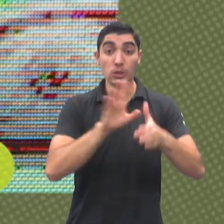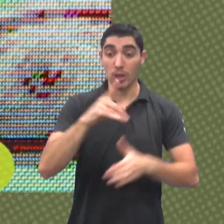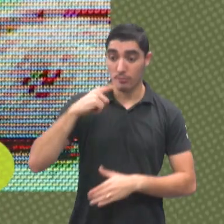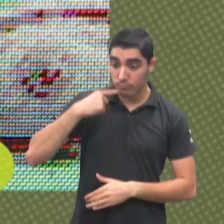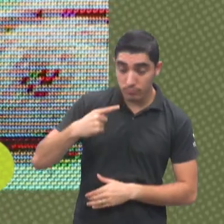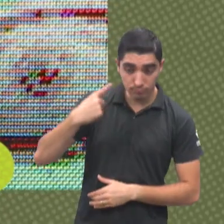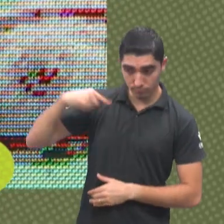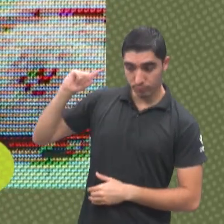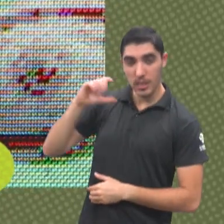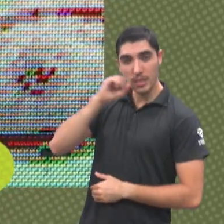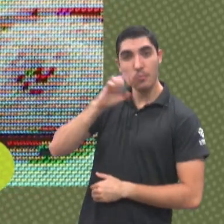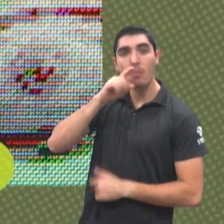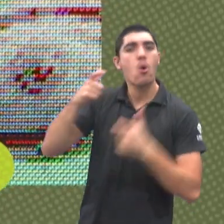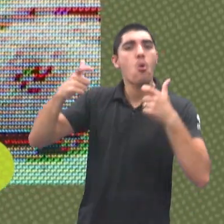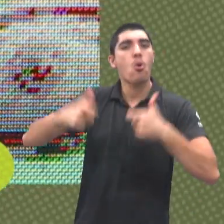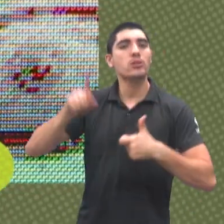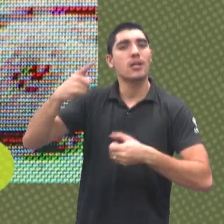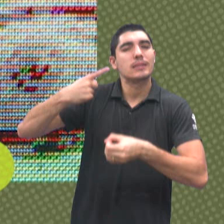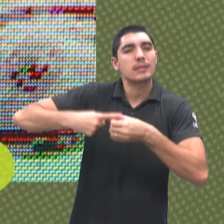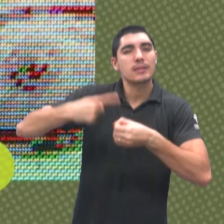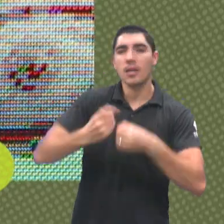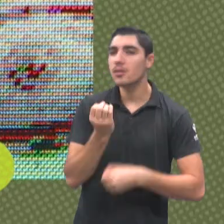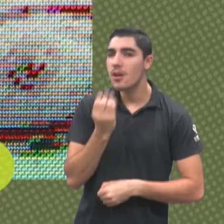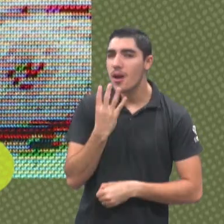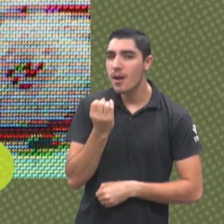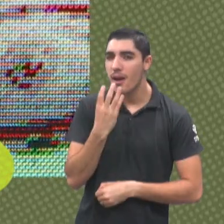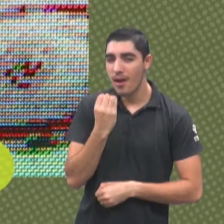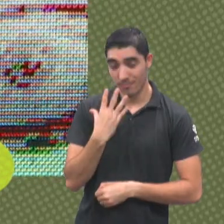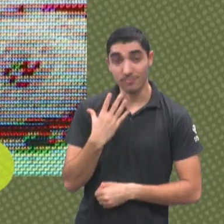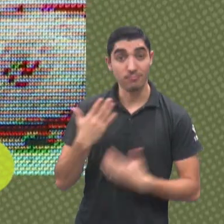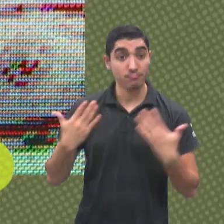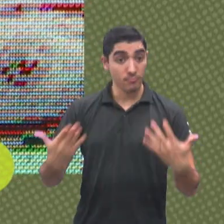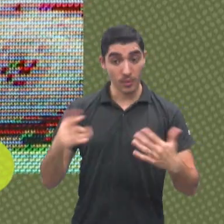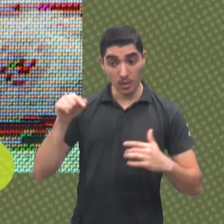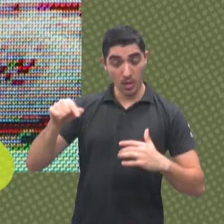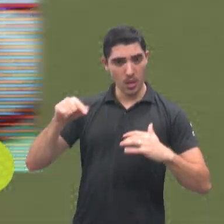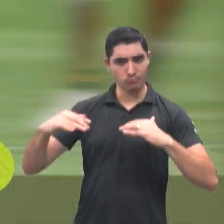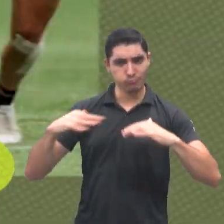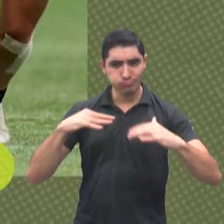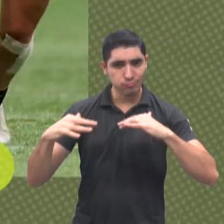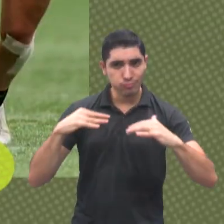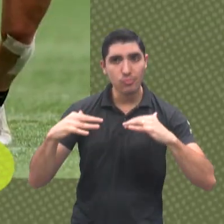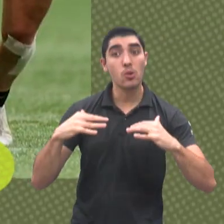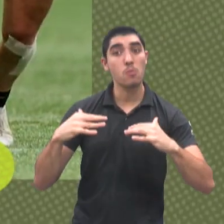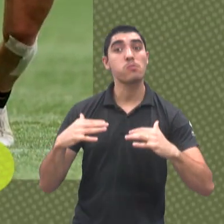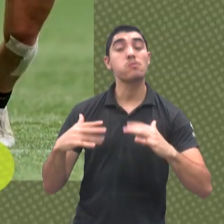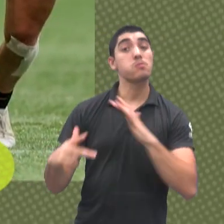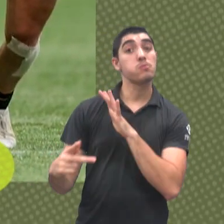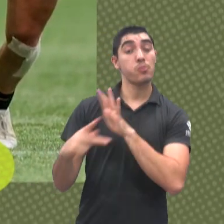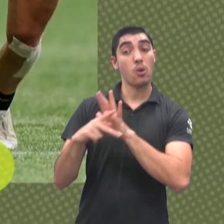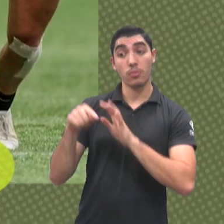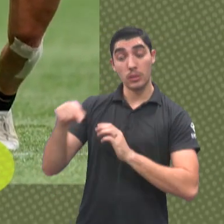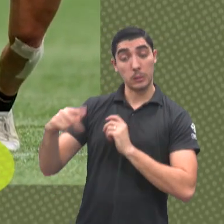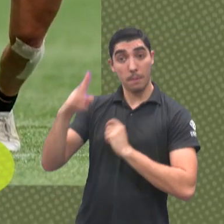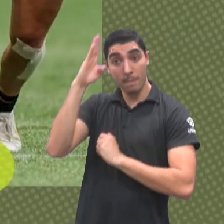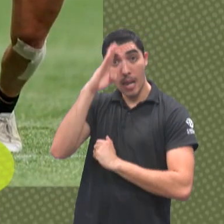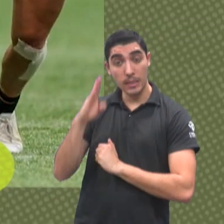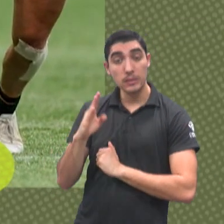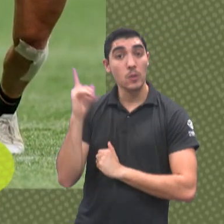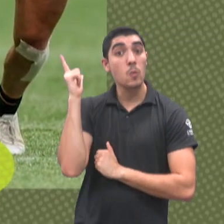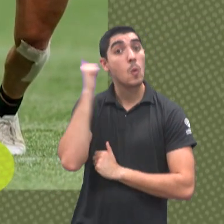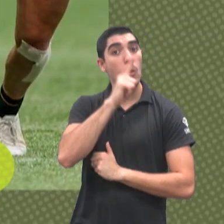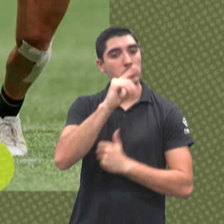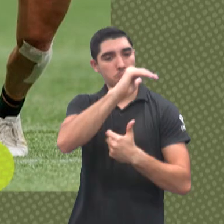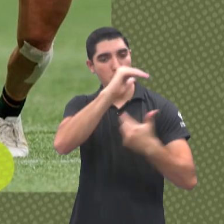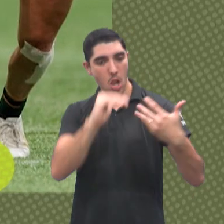etapa de Hong Kong do circuito mundial, a penúltima da temporada regular do rugby internacional, e fecharam o torneio com o 8º